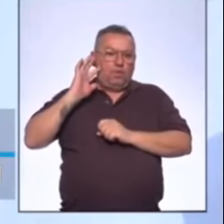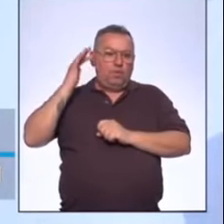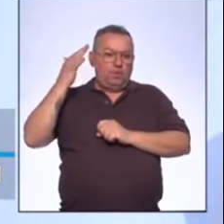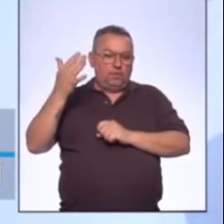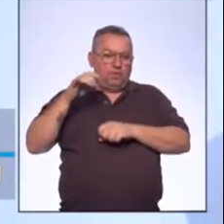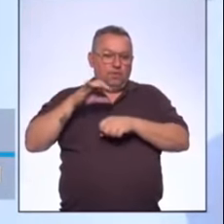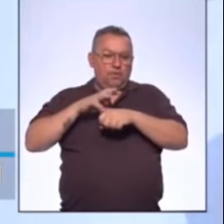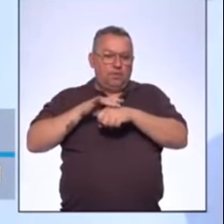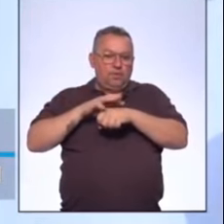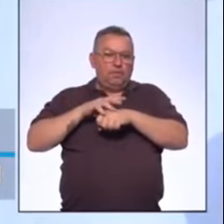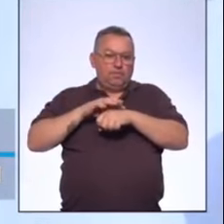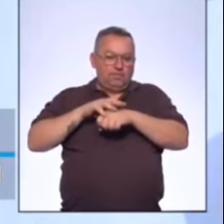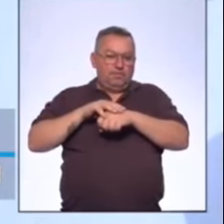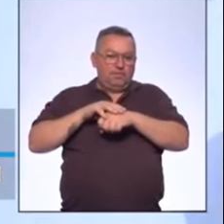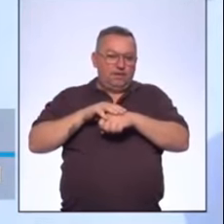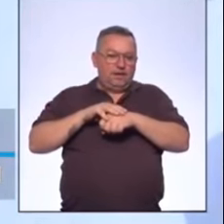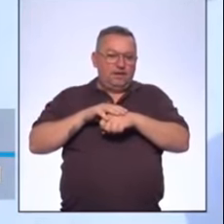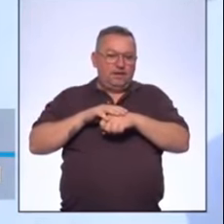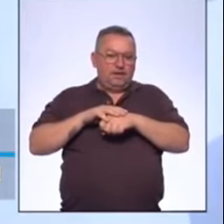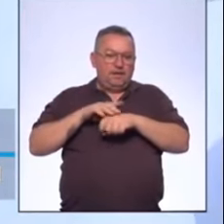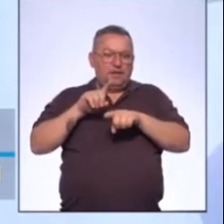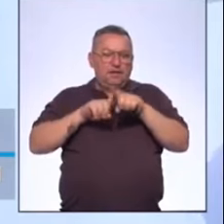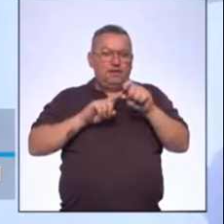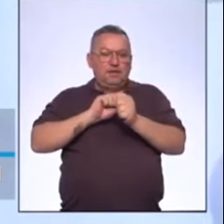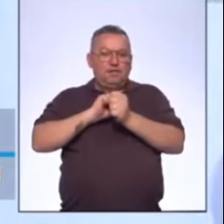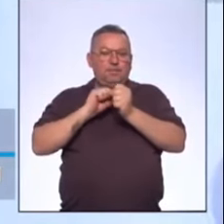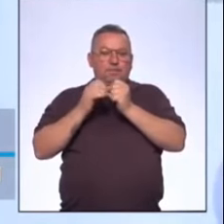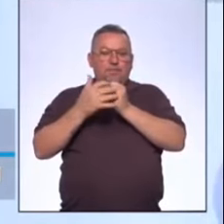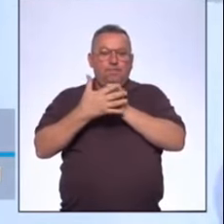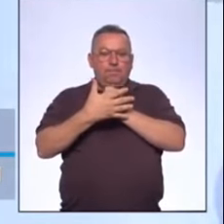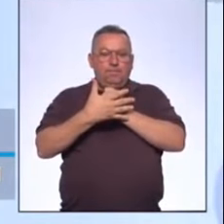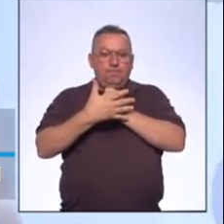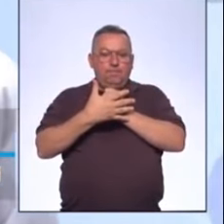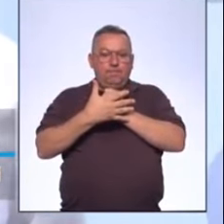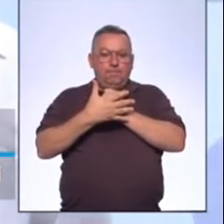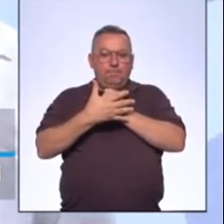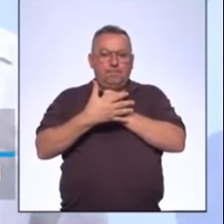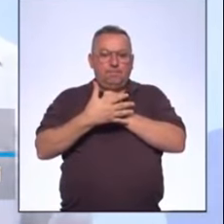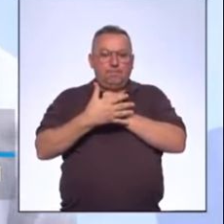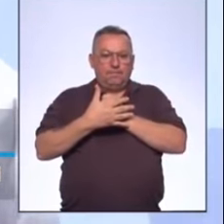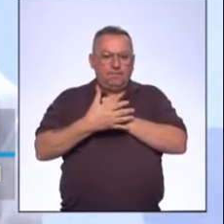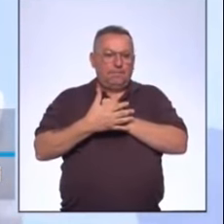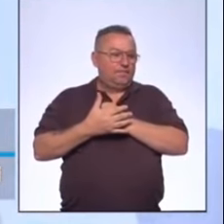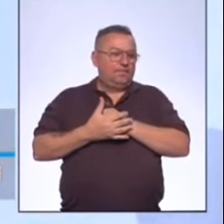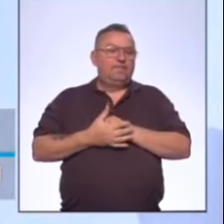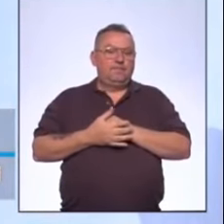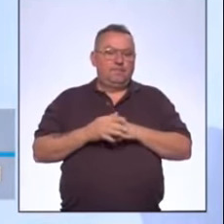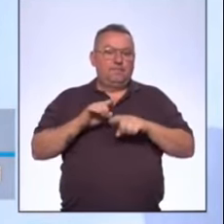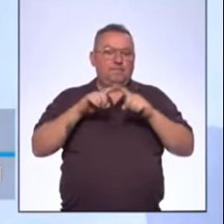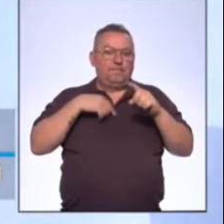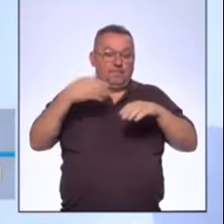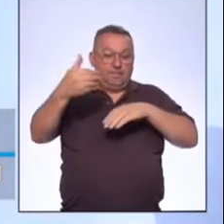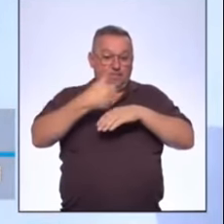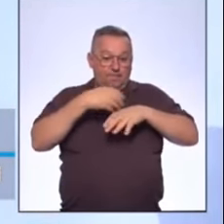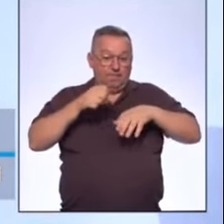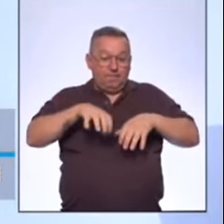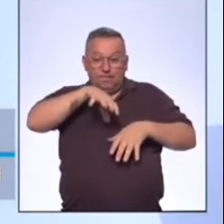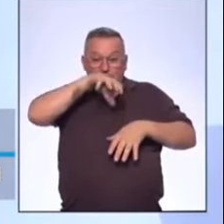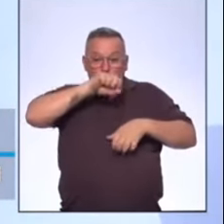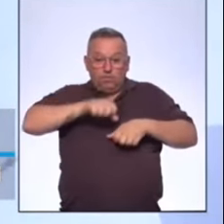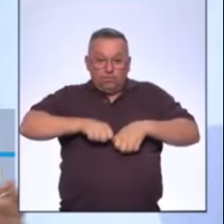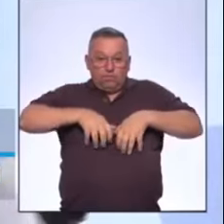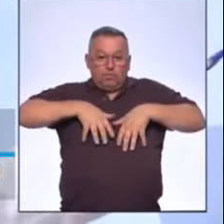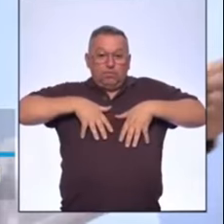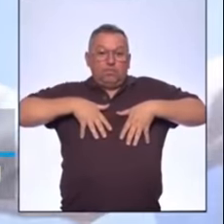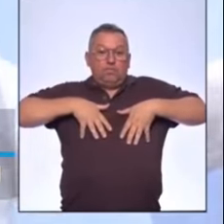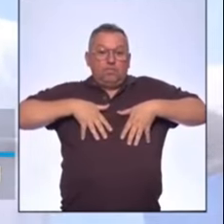essa doença, que é a Covid-19? Meus queridos, esse vírus ele entra pelo seu sistema respiratório e ele